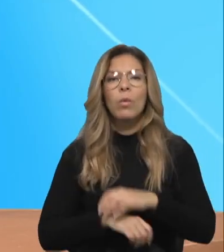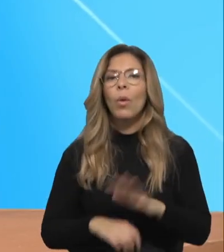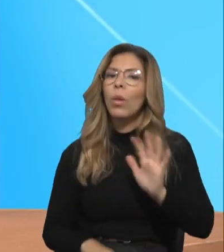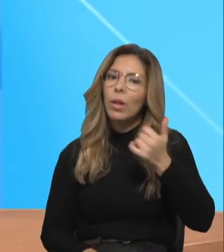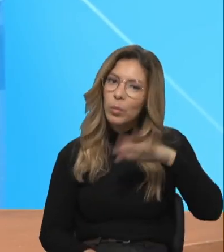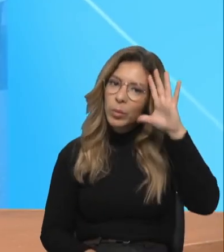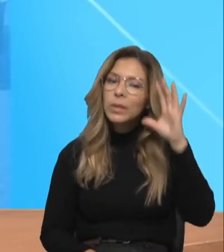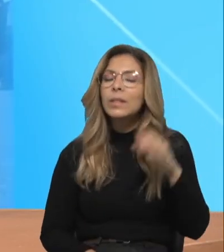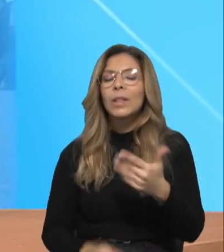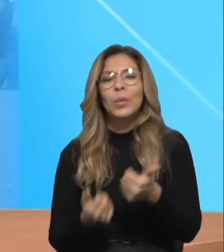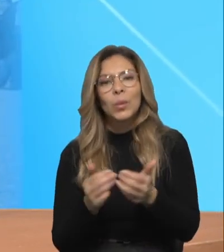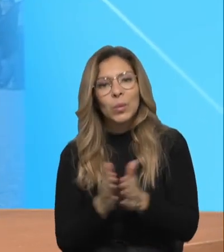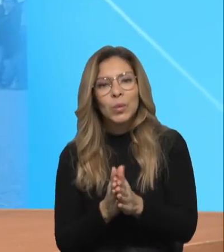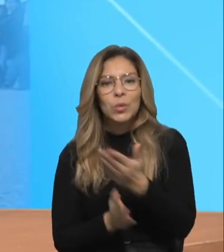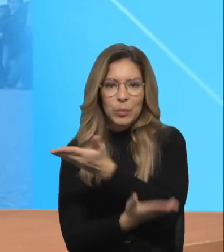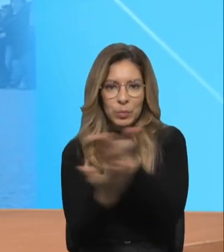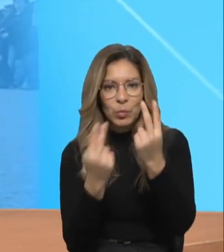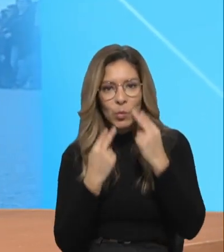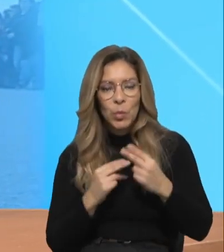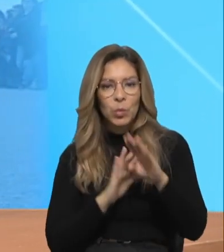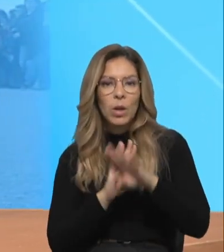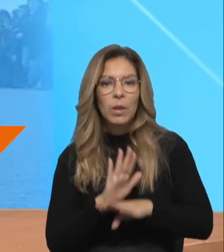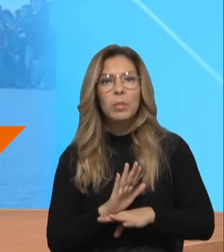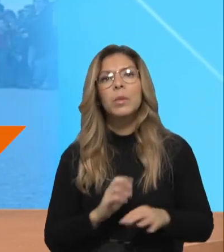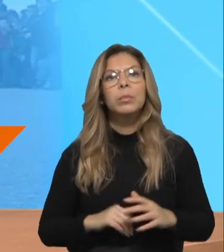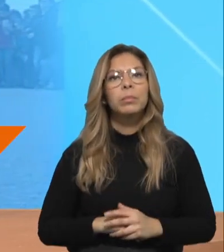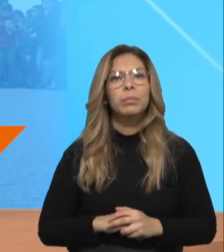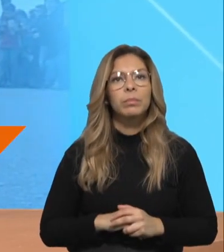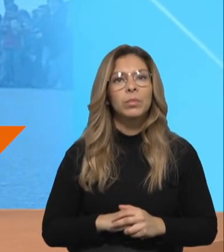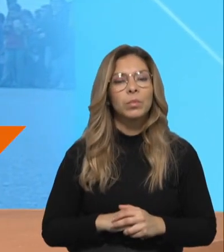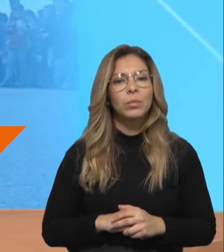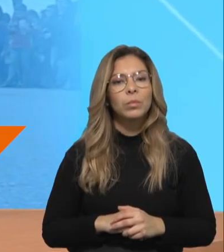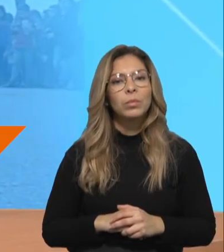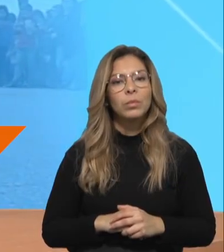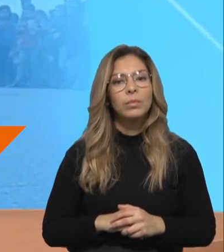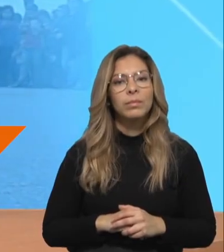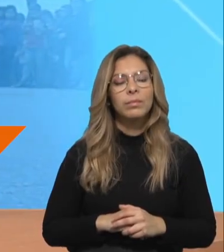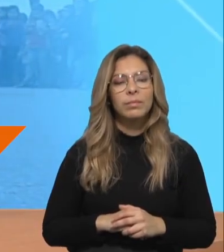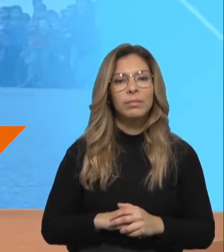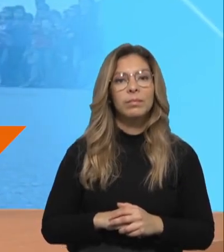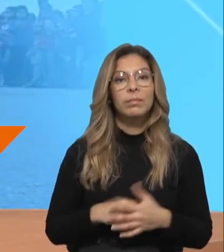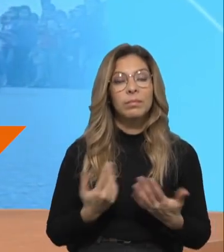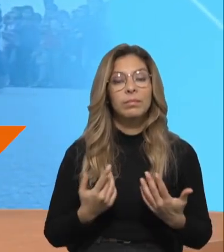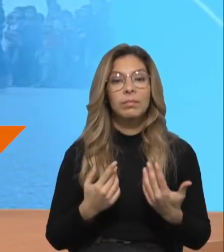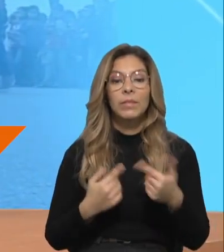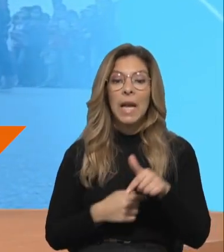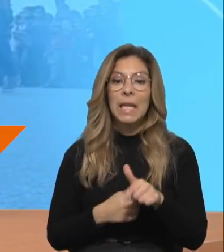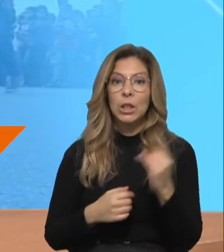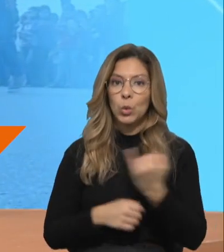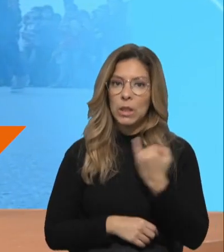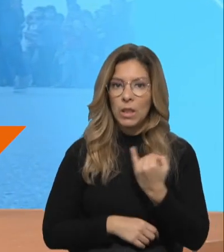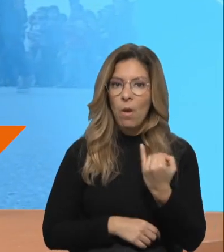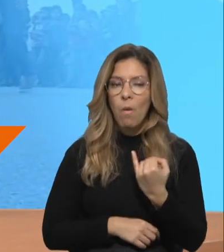e boa tarde a todos os telespectadores deste rico programa. O mosaico é uma